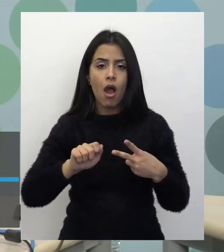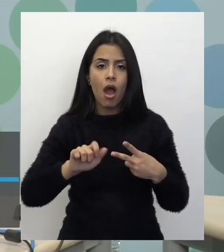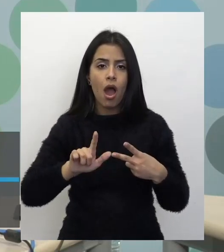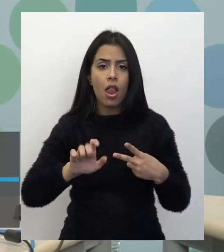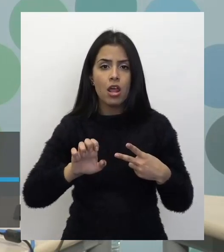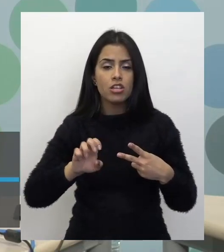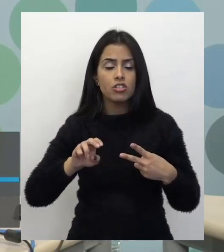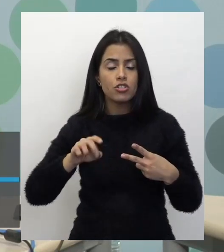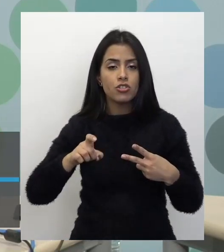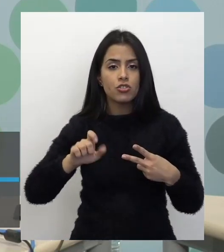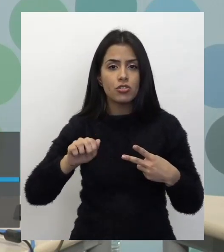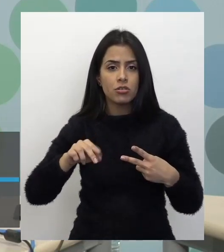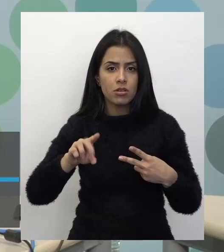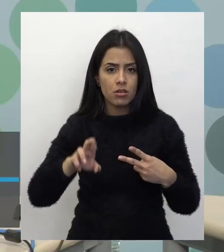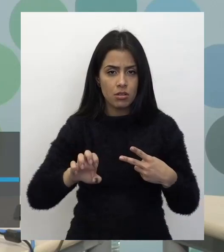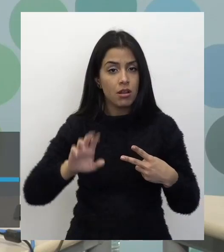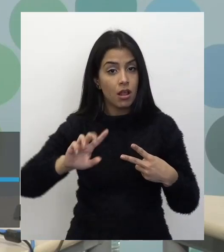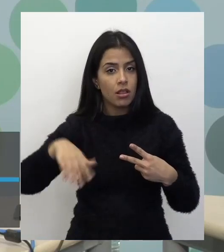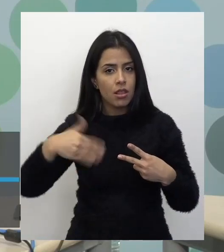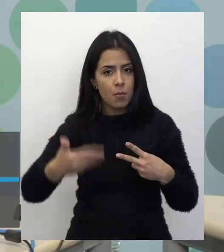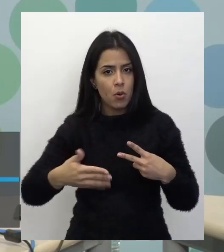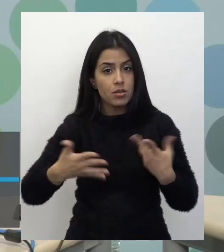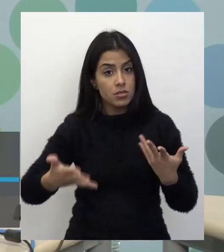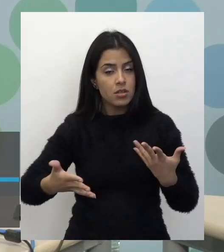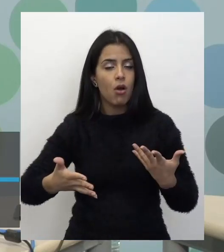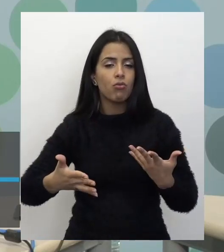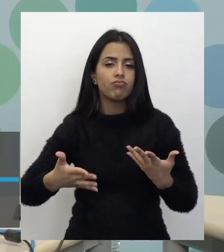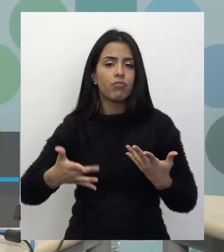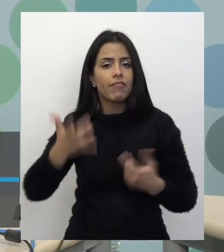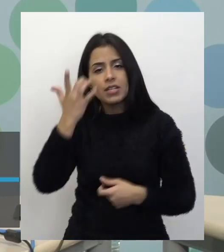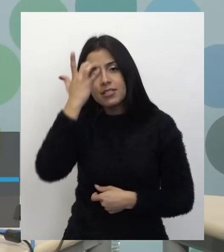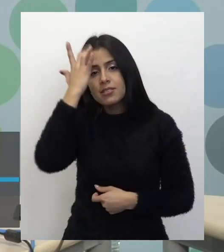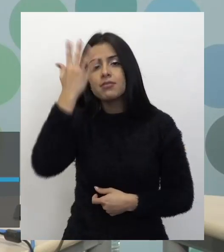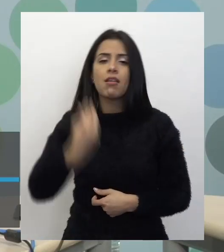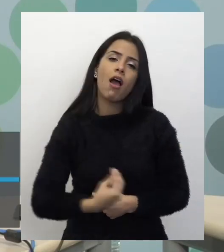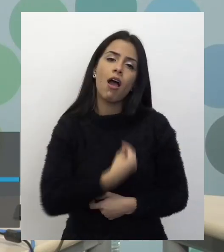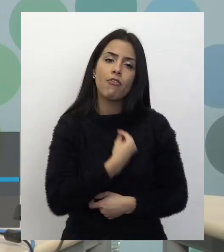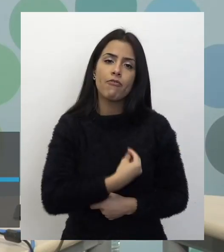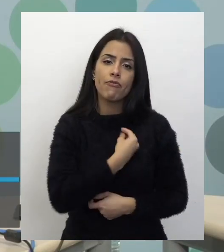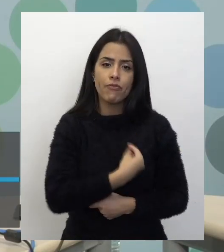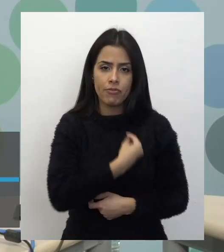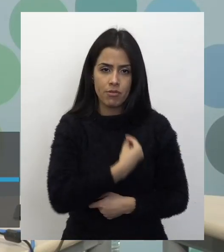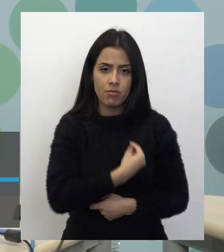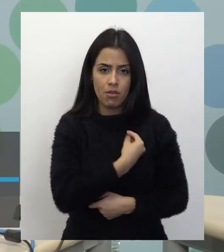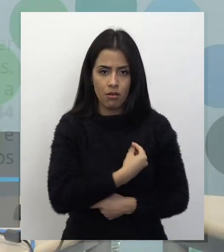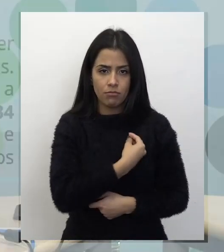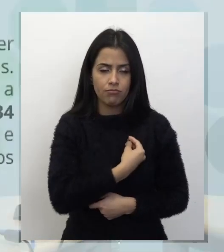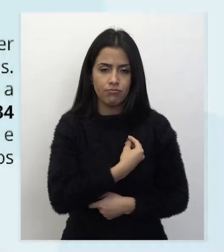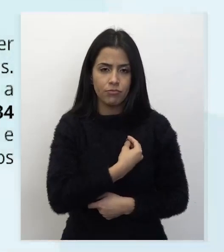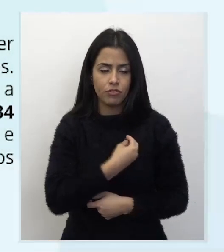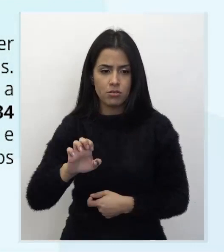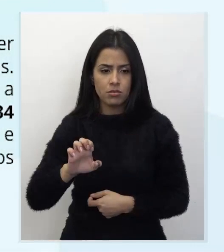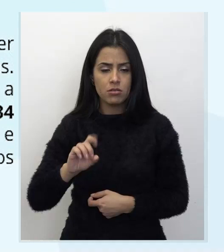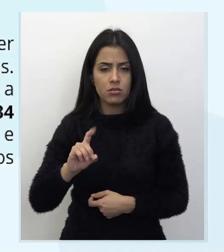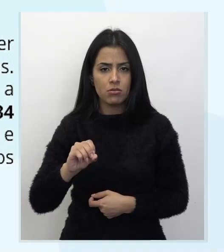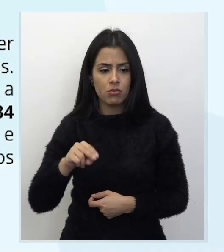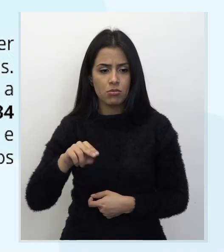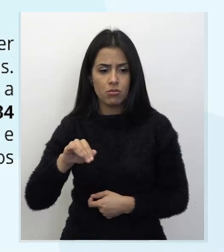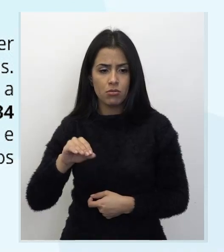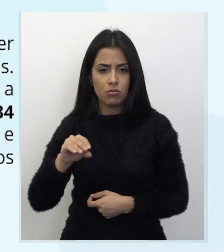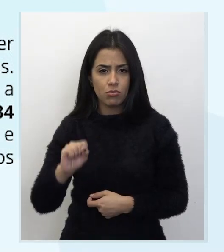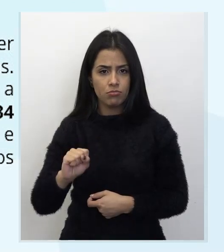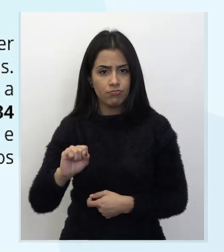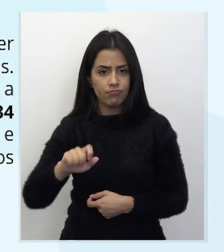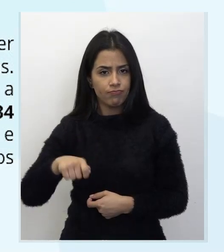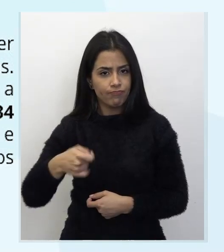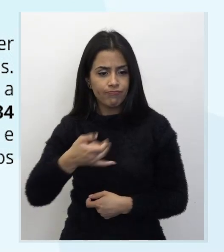fragilizam, facilitando a vida dos macedônios. E aí, ali por volta de 338 a.C., né, a gente tem aí